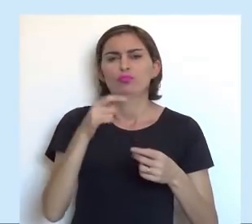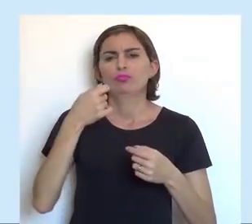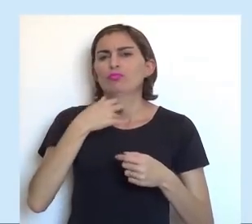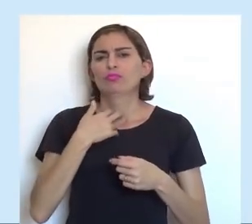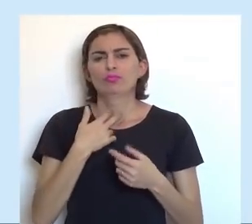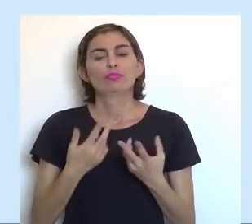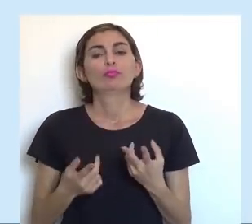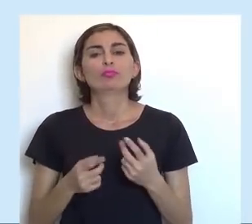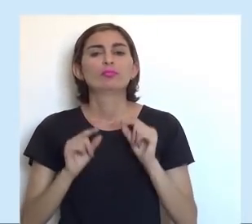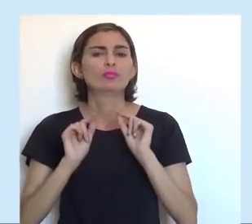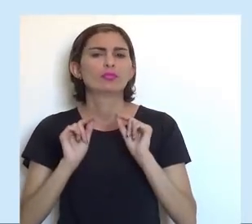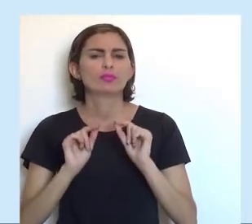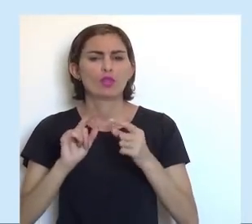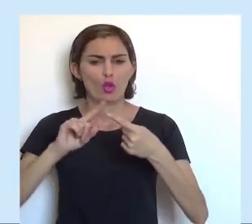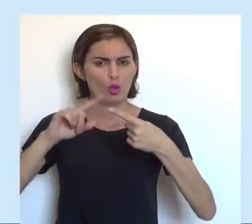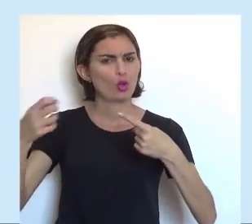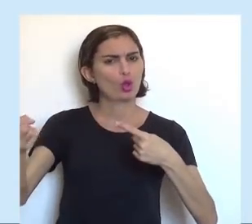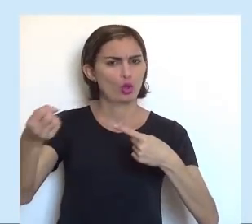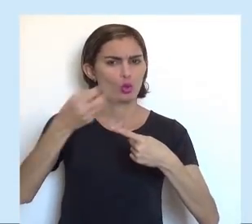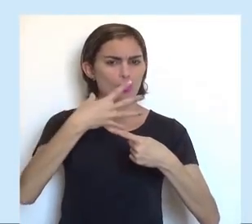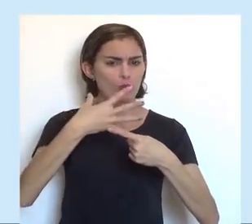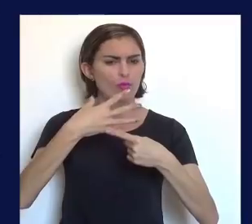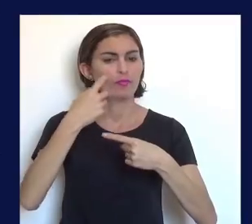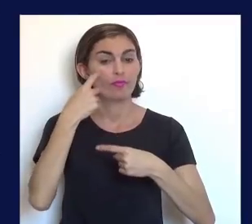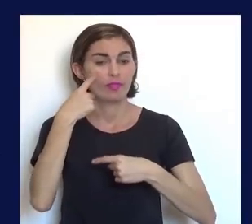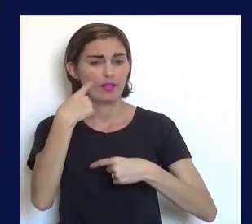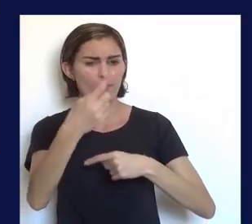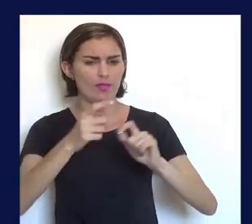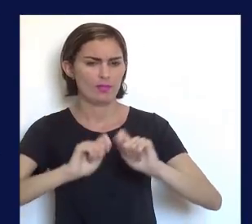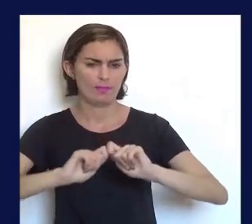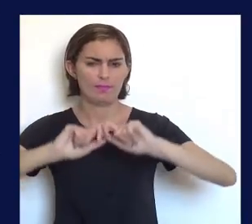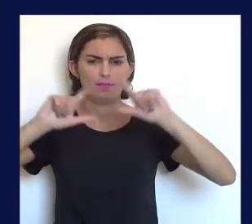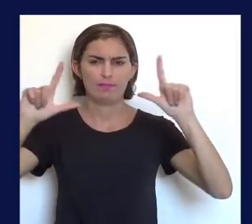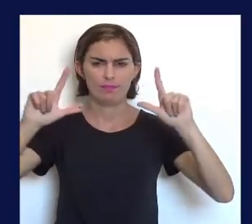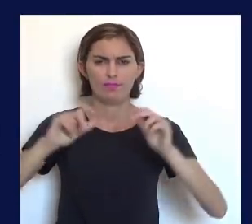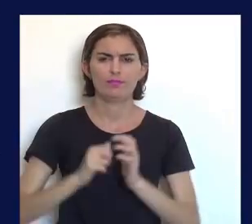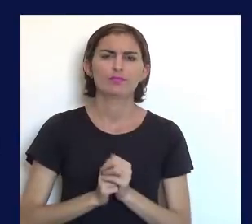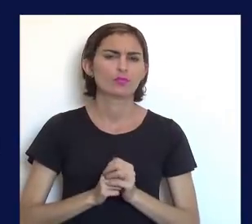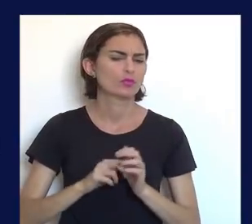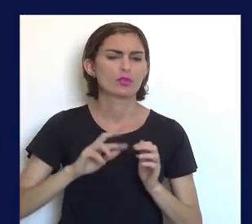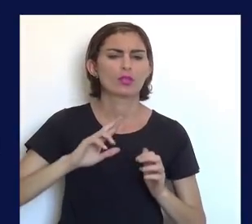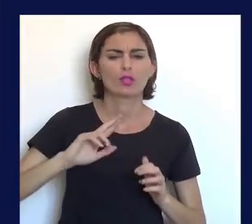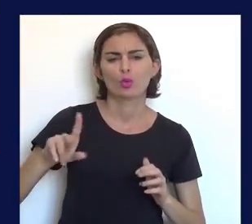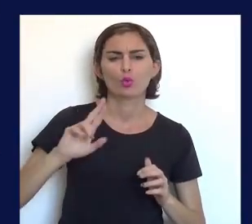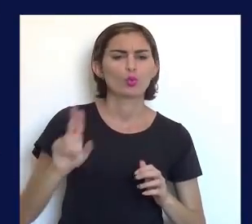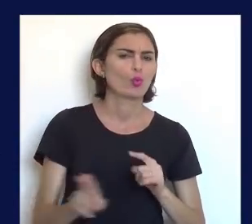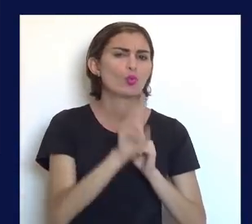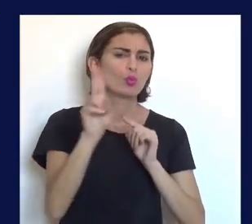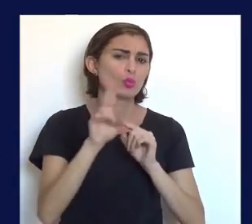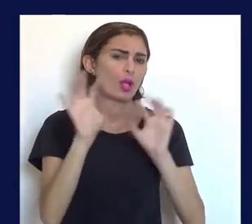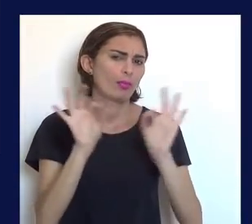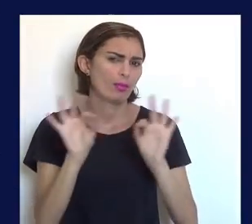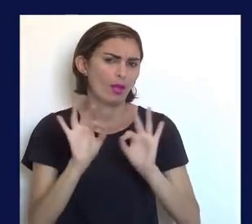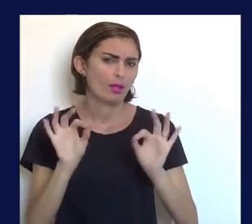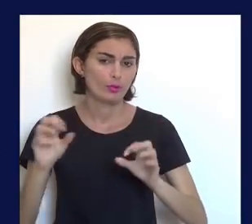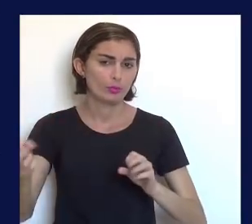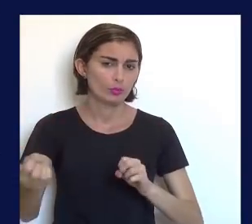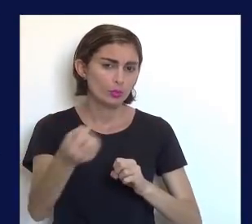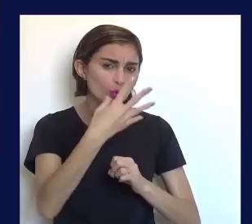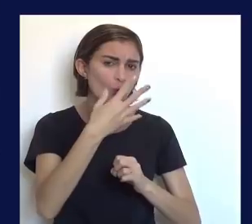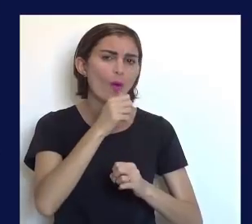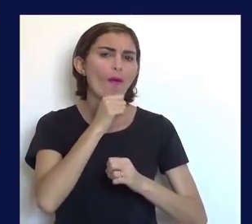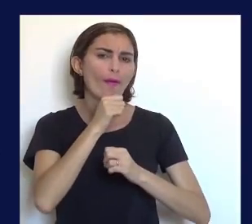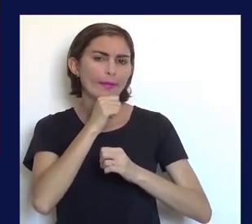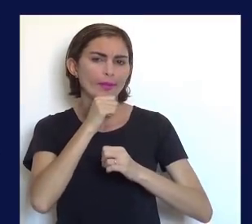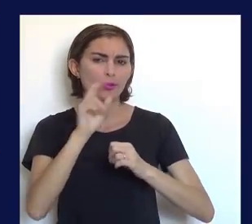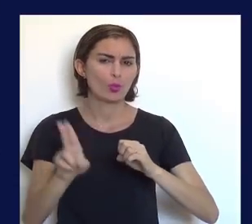Vamos lá. Pneus novos. Olha a tela, amigo estudante. Não foram usados. São aqueles pneus